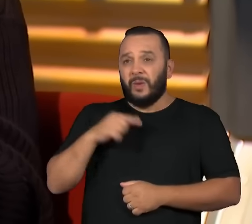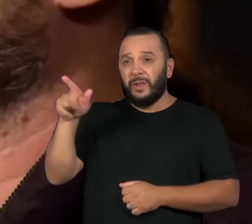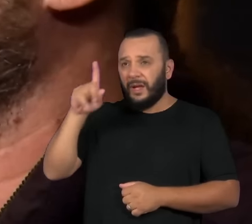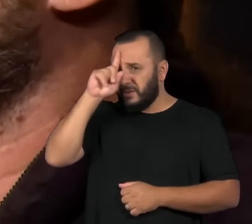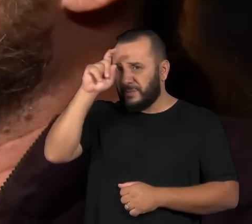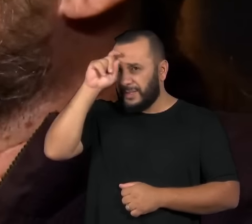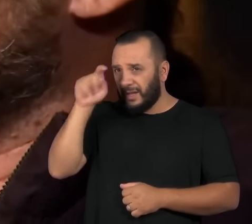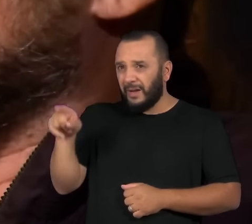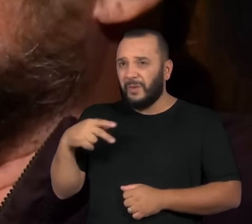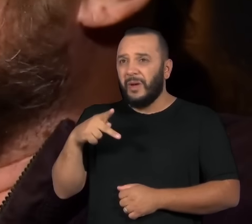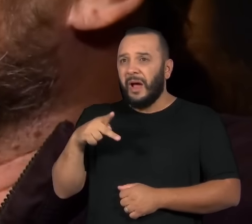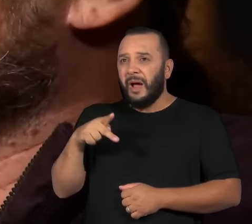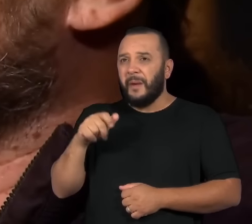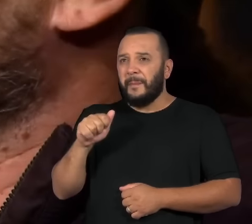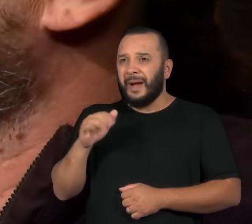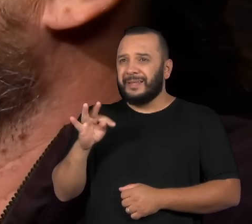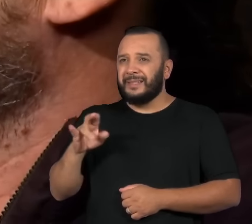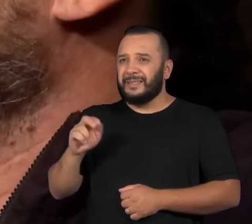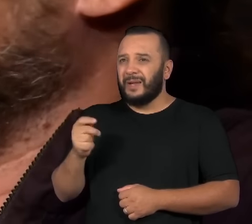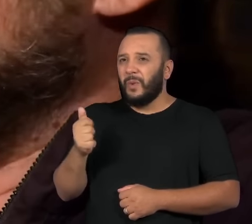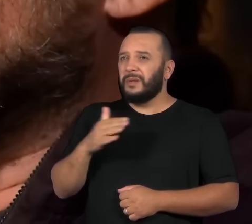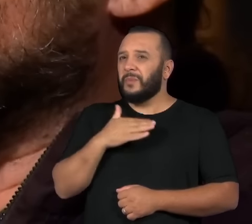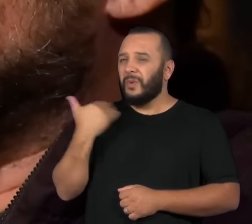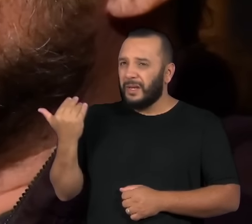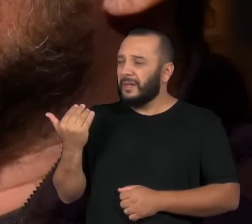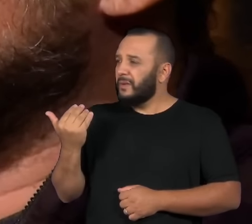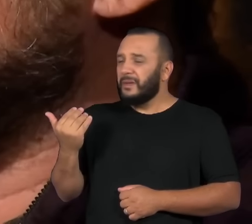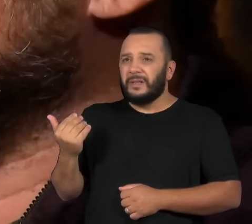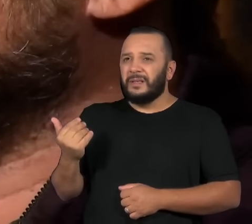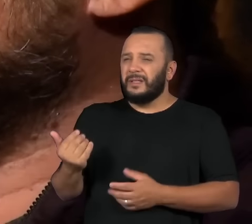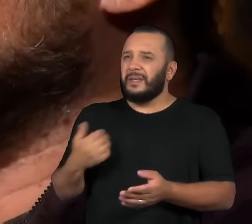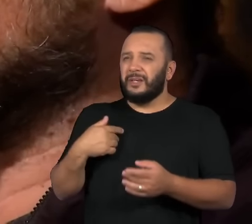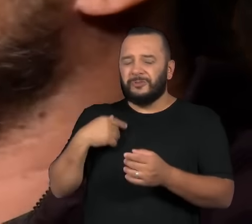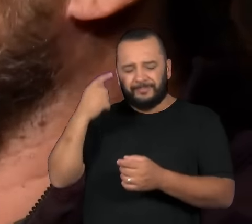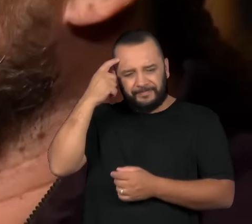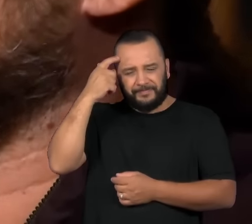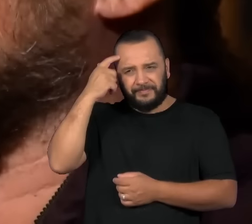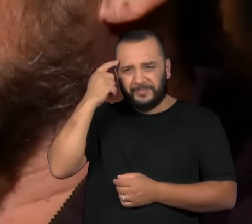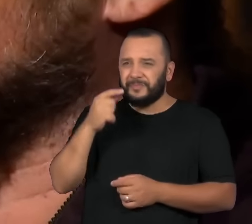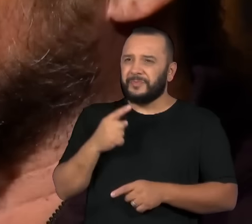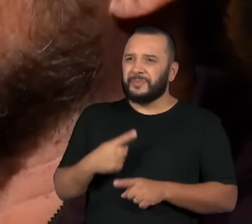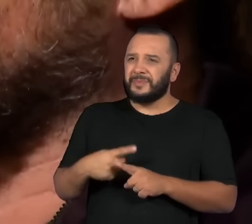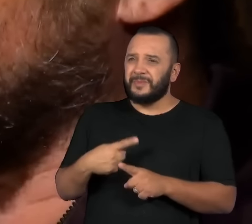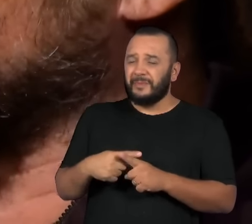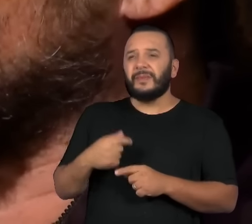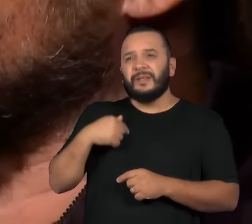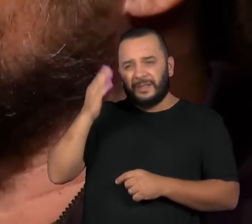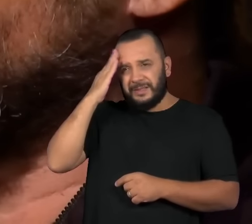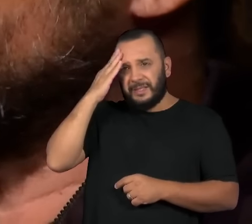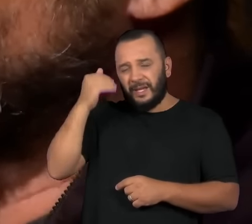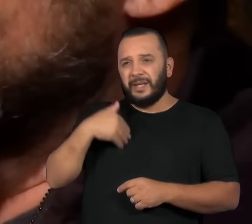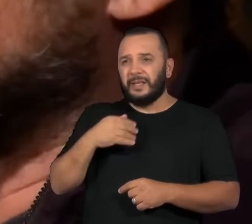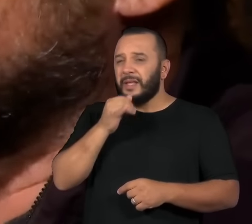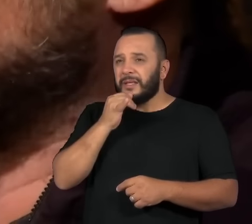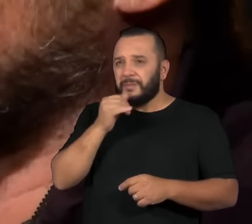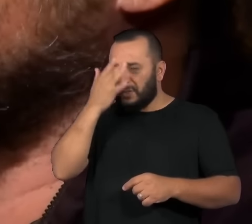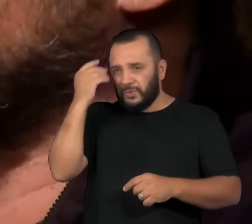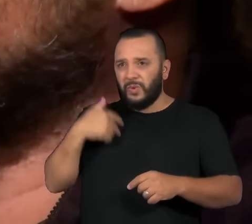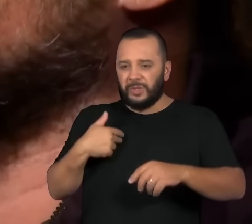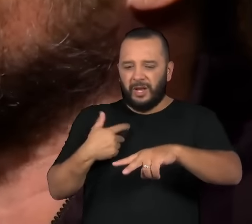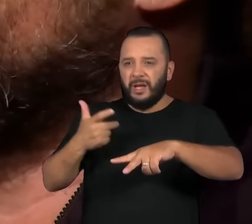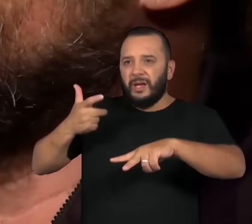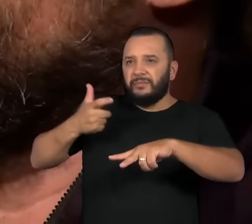dias, e eu comecei a questionar um monte de coisa. Falei, mano, por que não? Eu sei que a eutanásia é ilegal no Brasil, mas por que ninguém